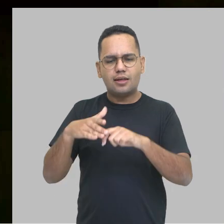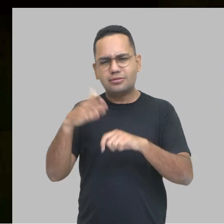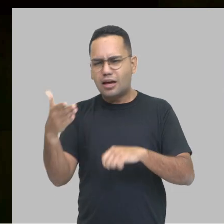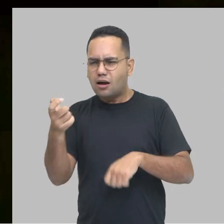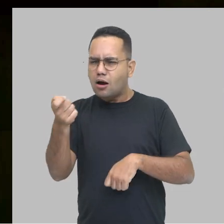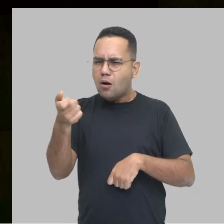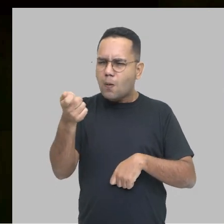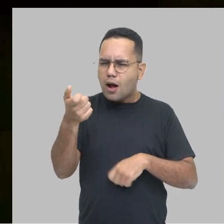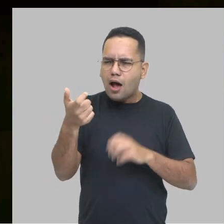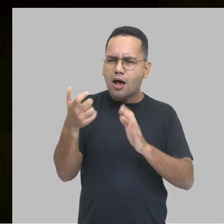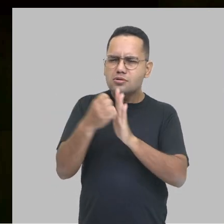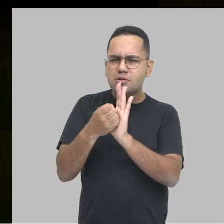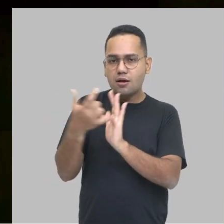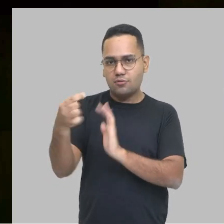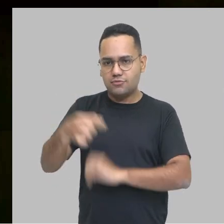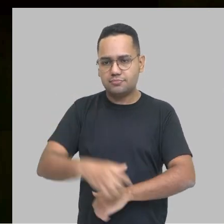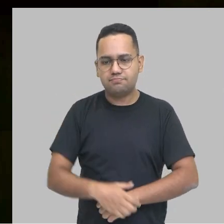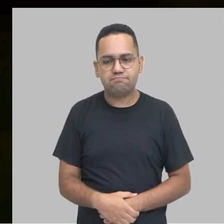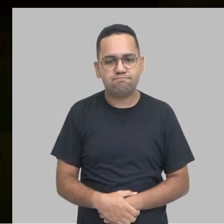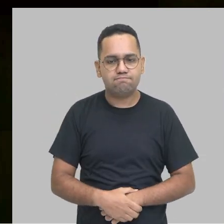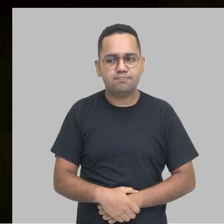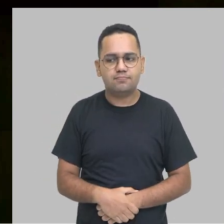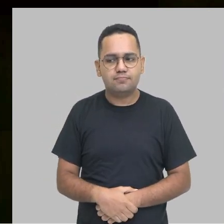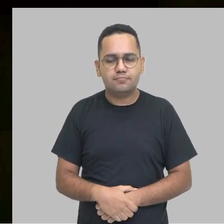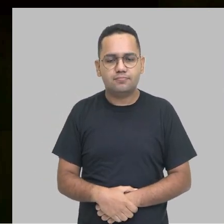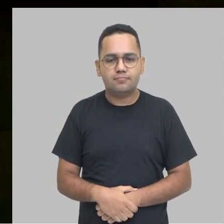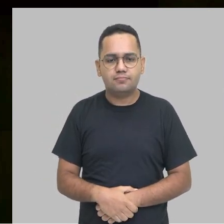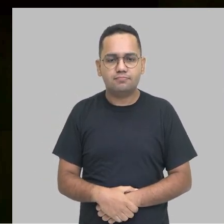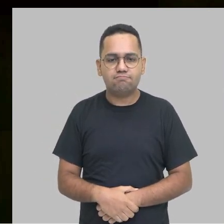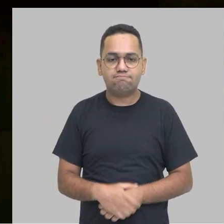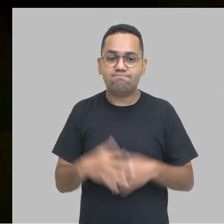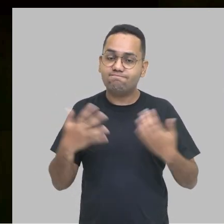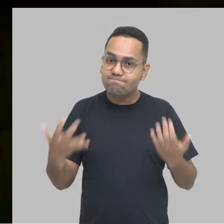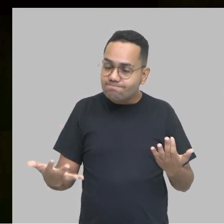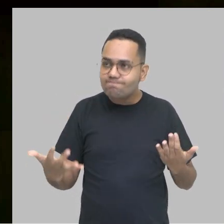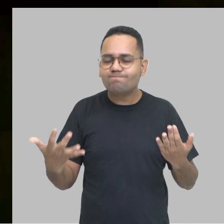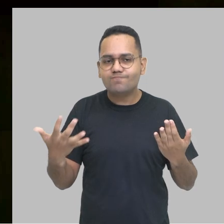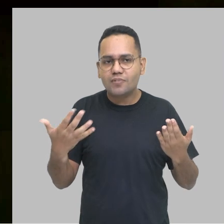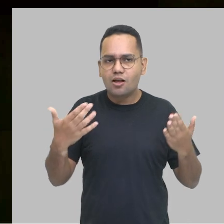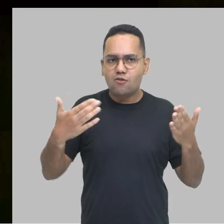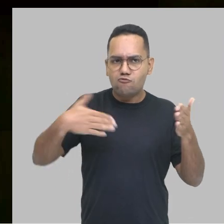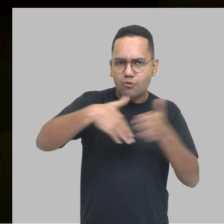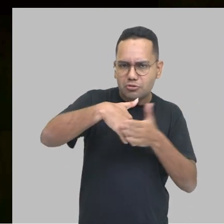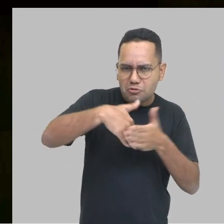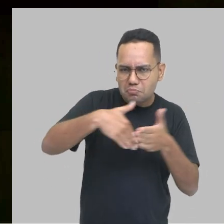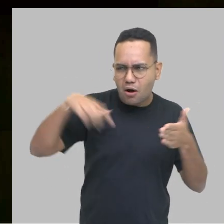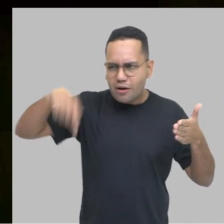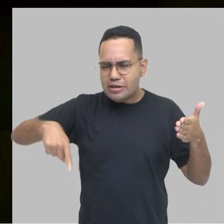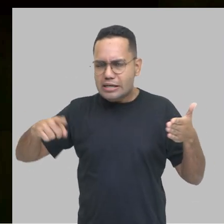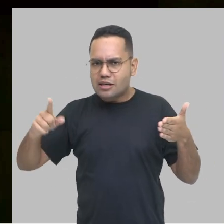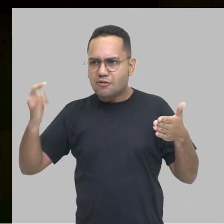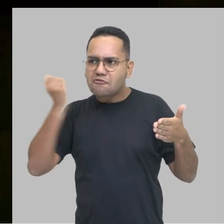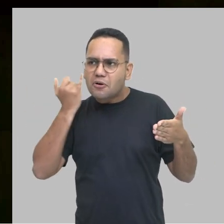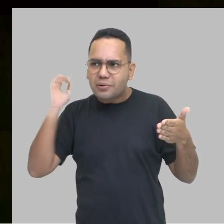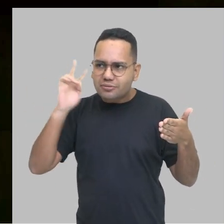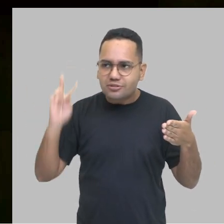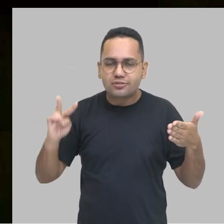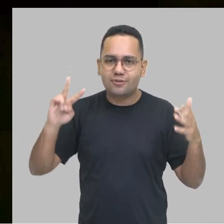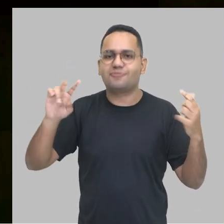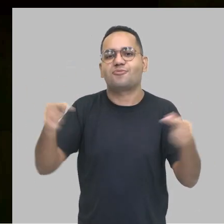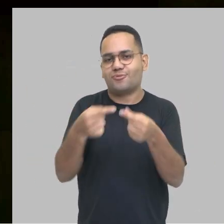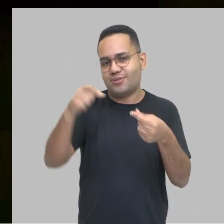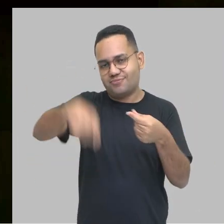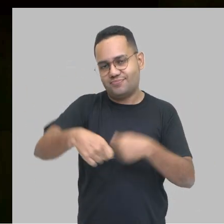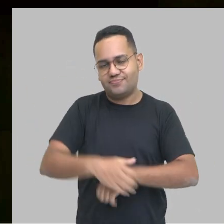século XX. Então a gente vê que a história tem tudo a ver com futebol também. Vamos então analisar quais os objetivos